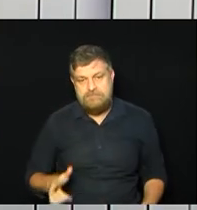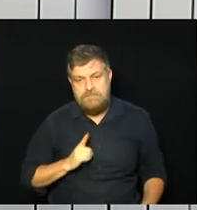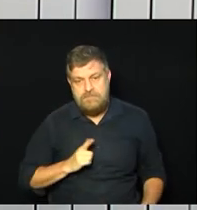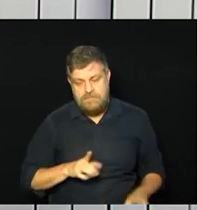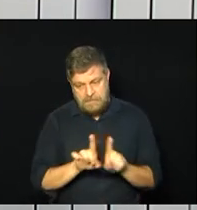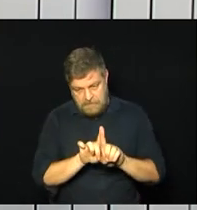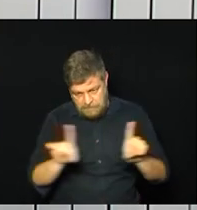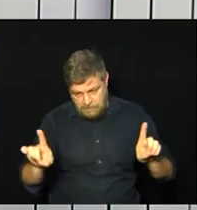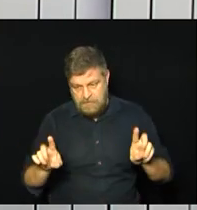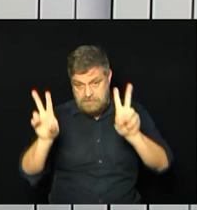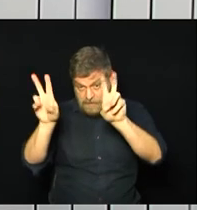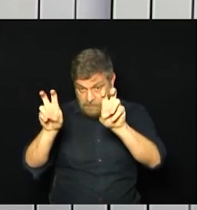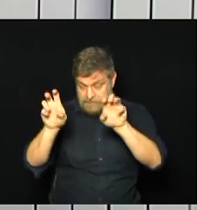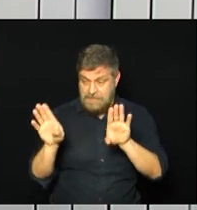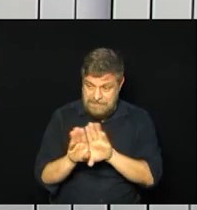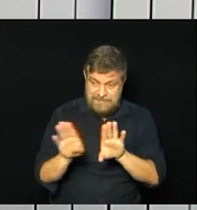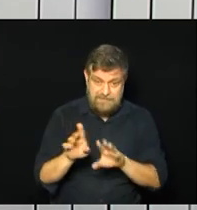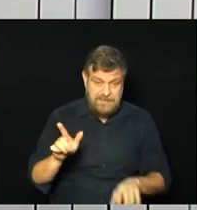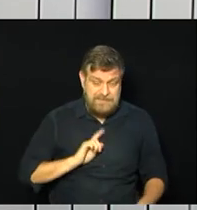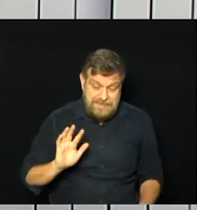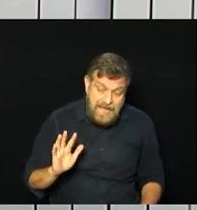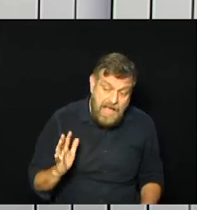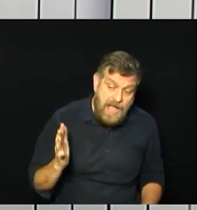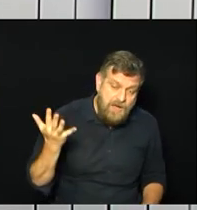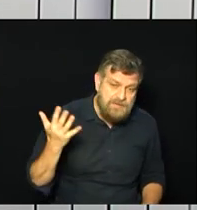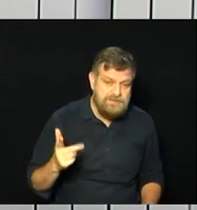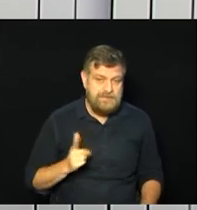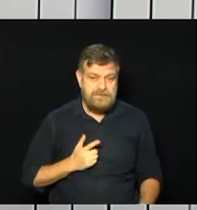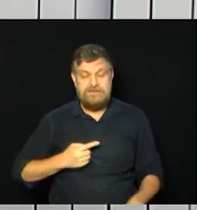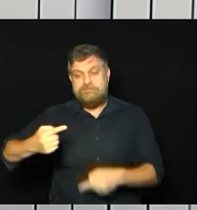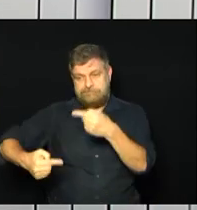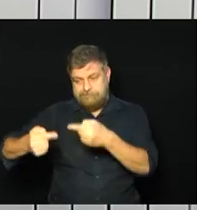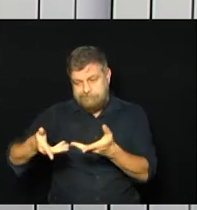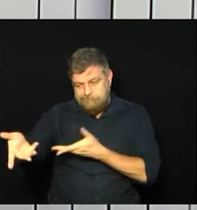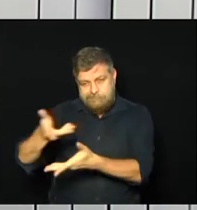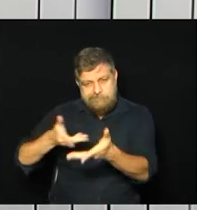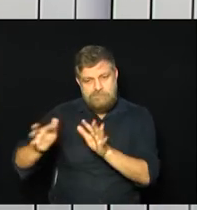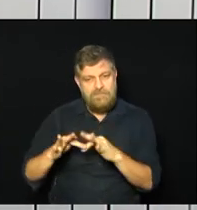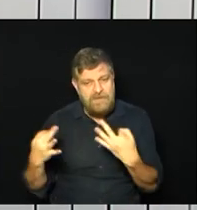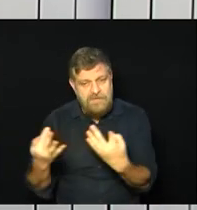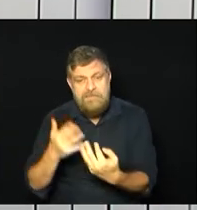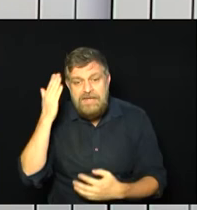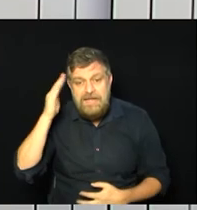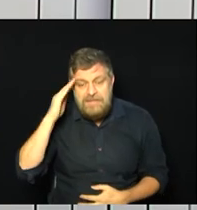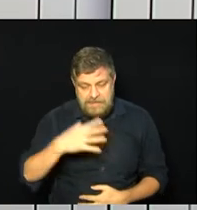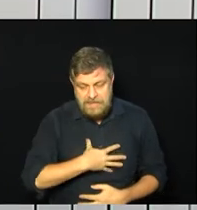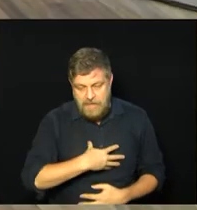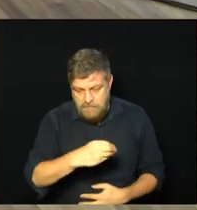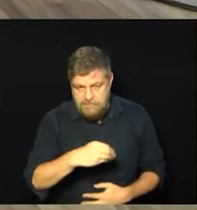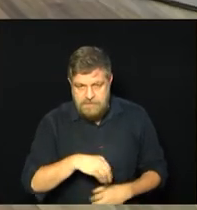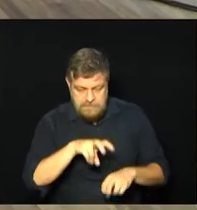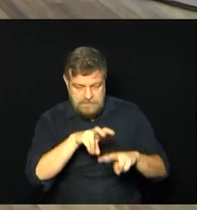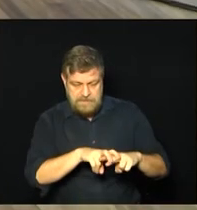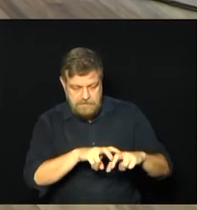Divórcio também é um assunto que, caso ele aconteça, tem que ser discutido na família, com os filhos?